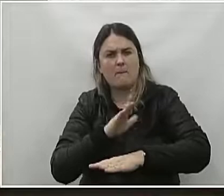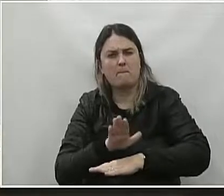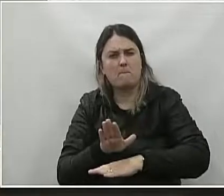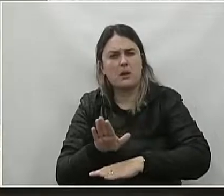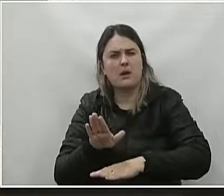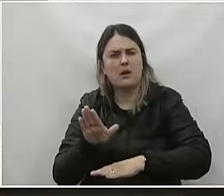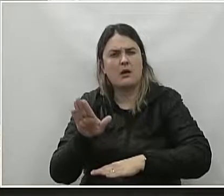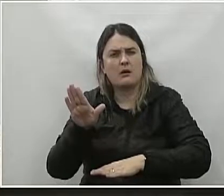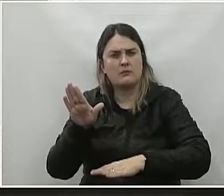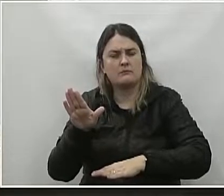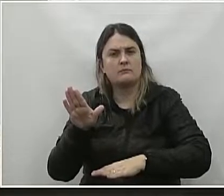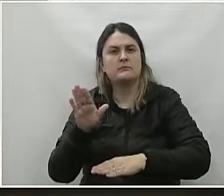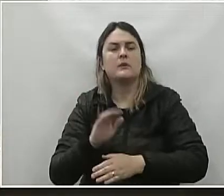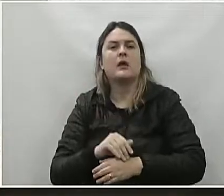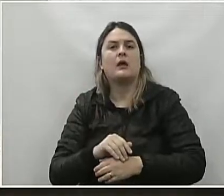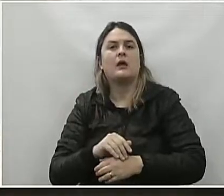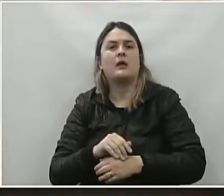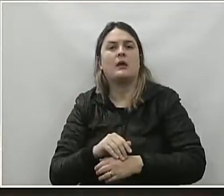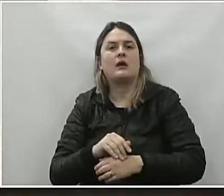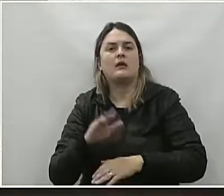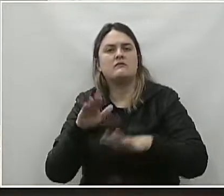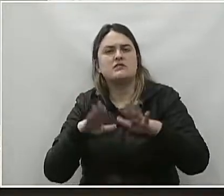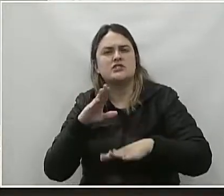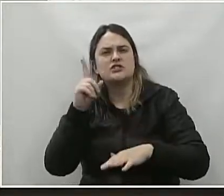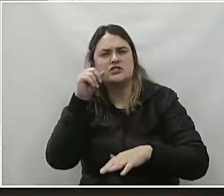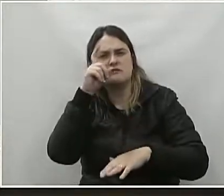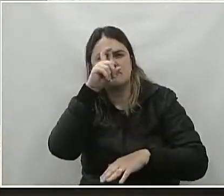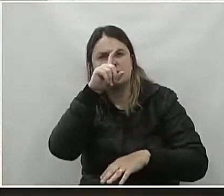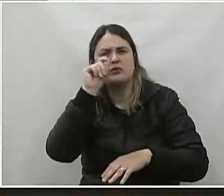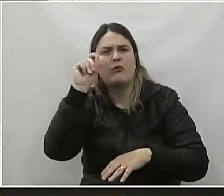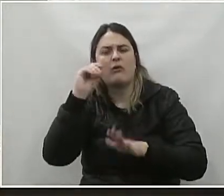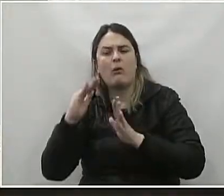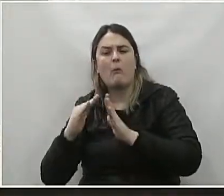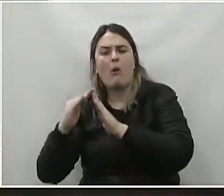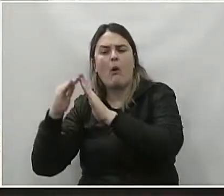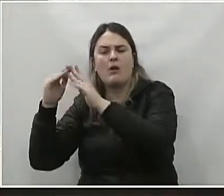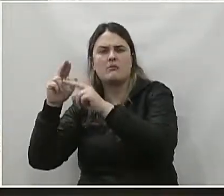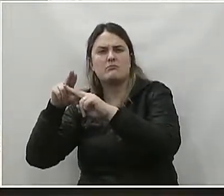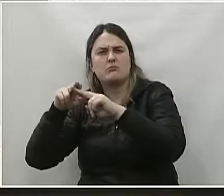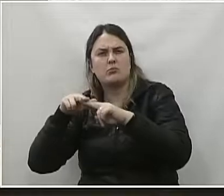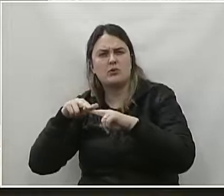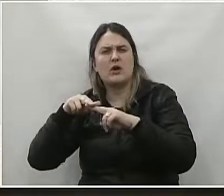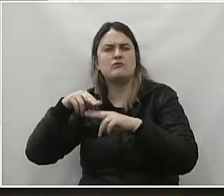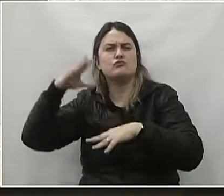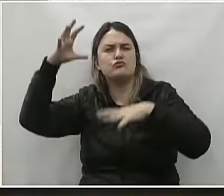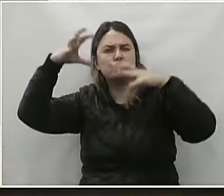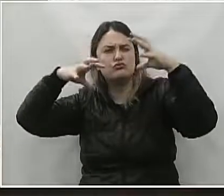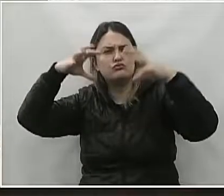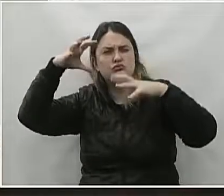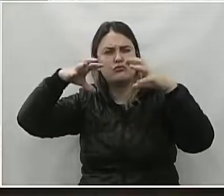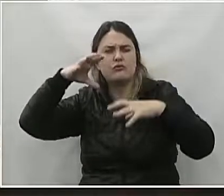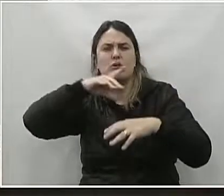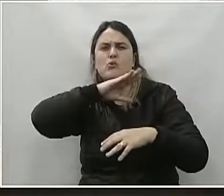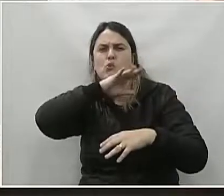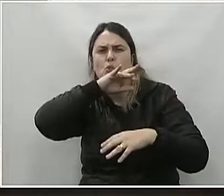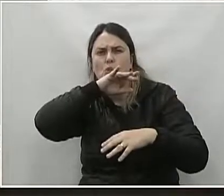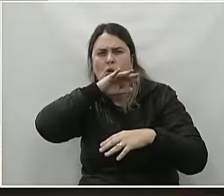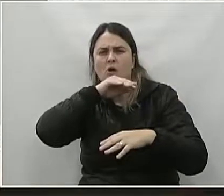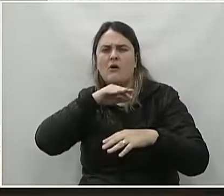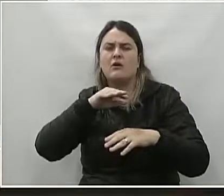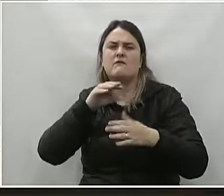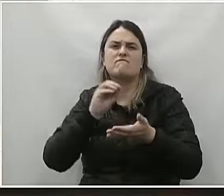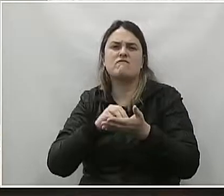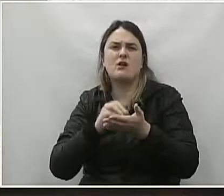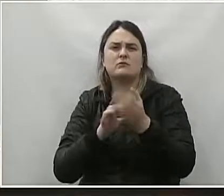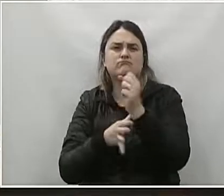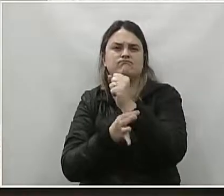elevação bastante acentuado, trazendo muitas dificuldades para os moradores, principalmente em dias chuvosos e que acarreta em falta